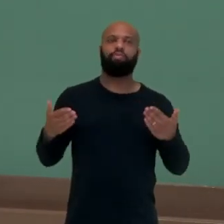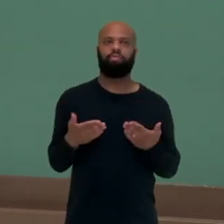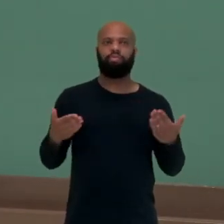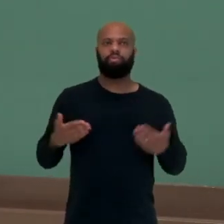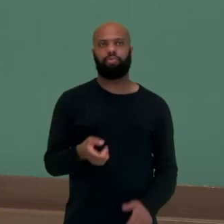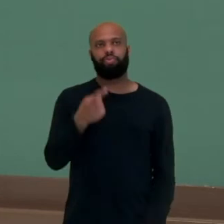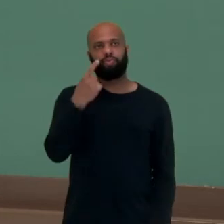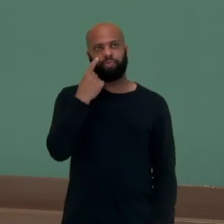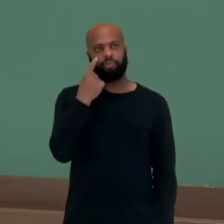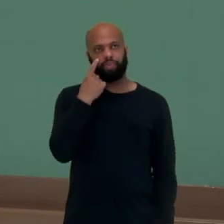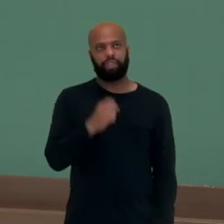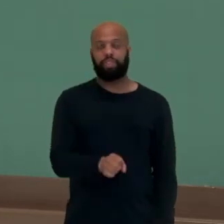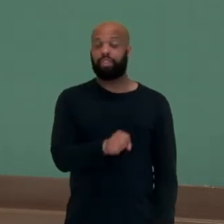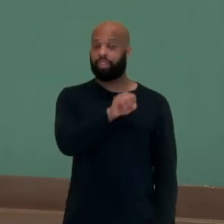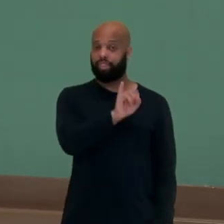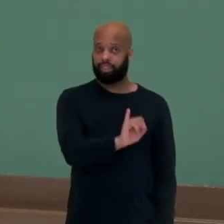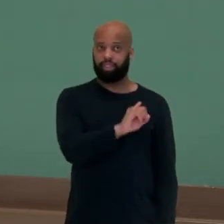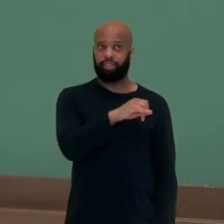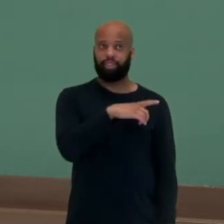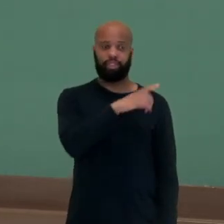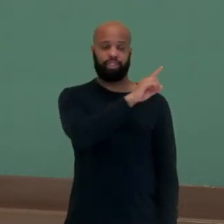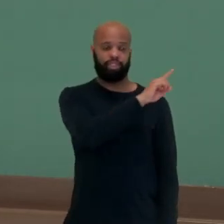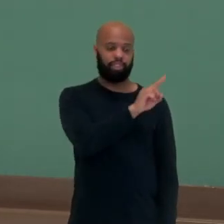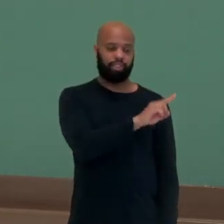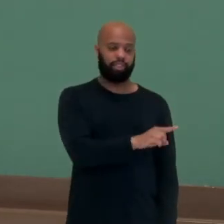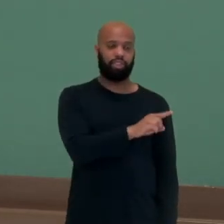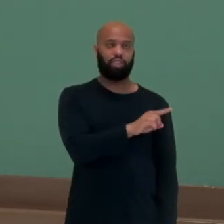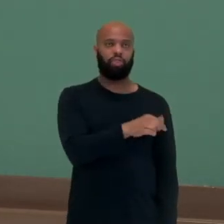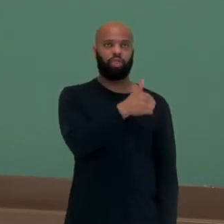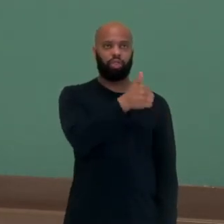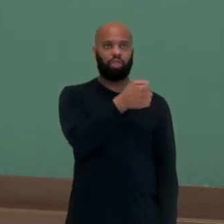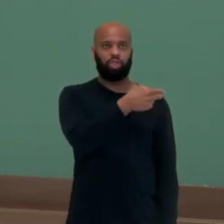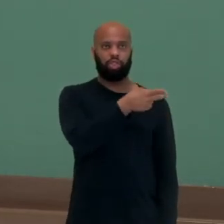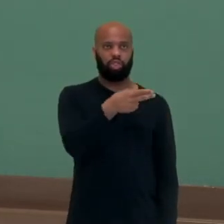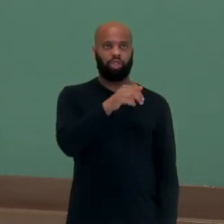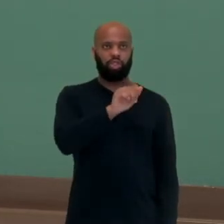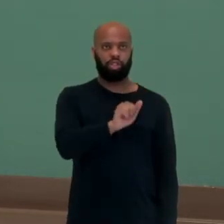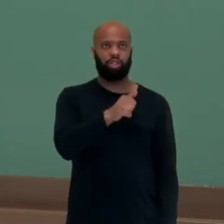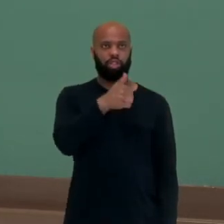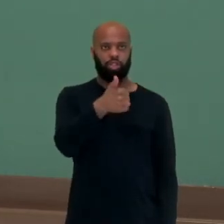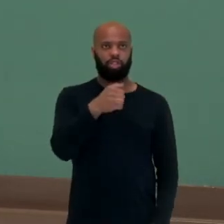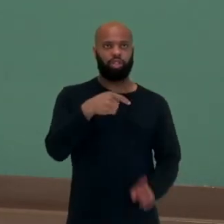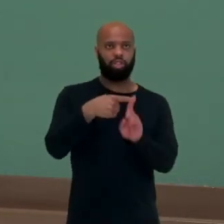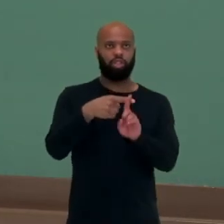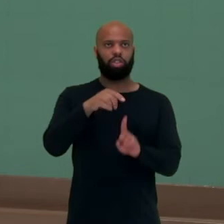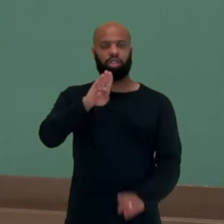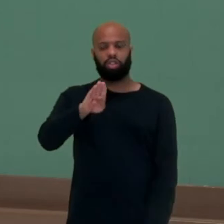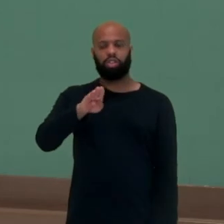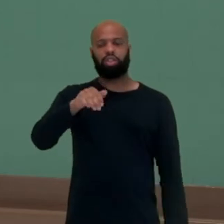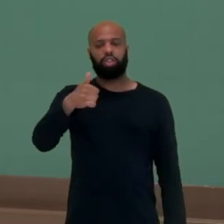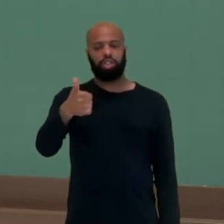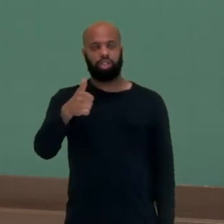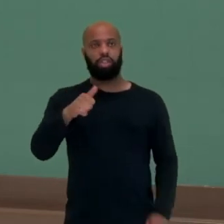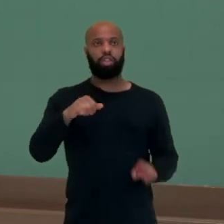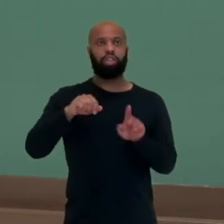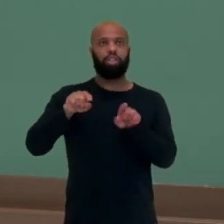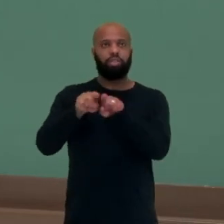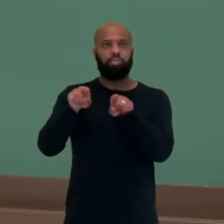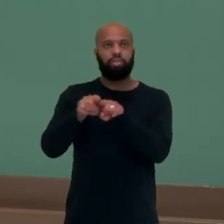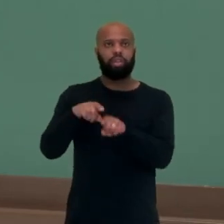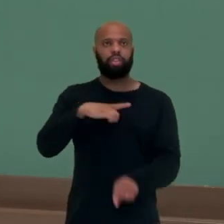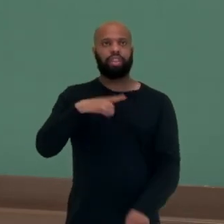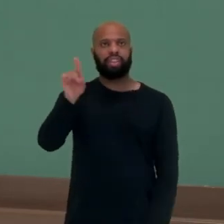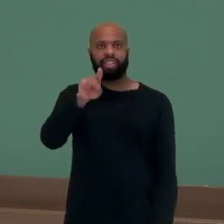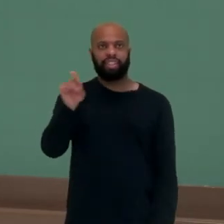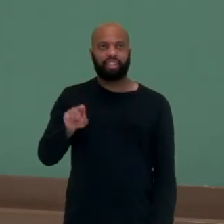Aqui, se o Z1 é igual a 1 mais B1i e o Z é A2 mais